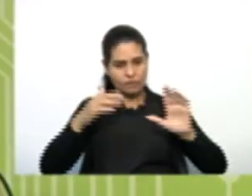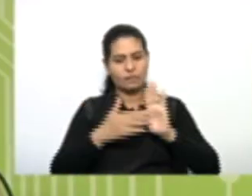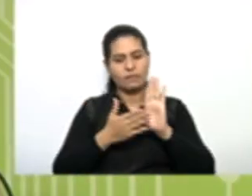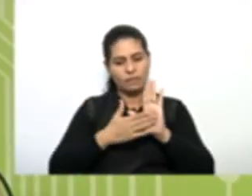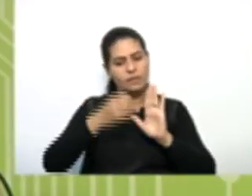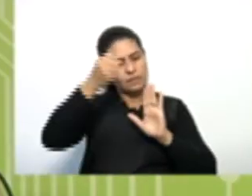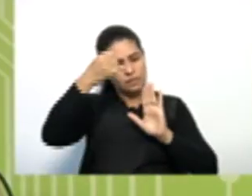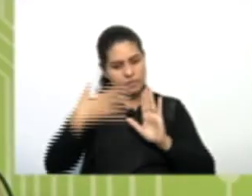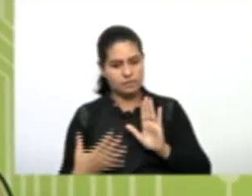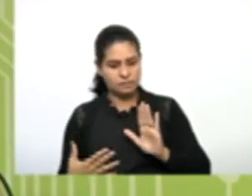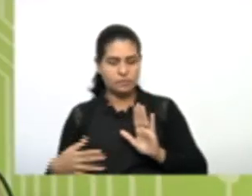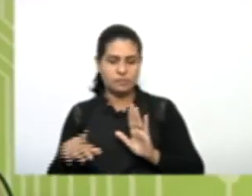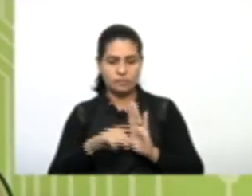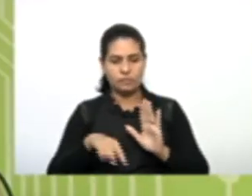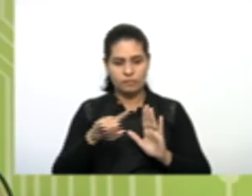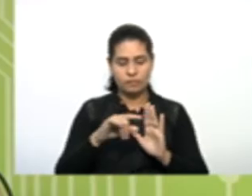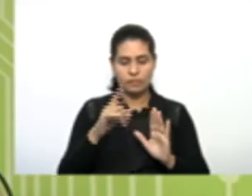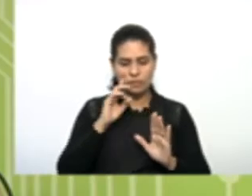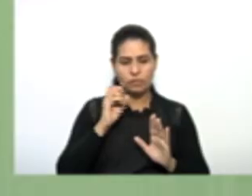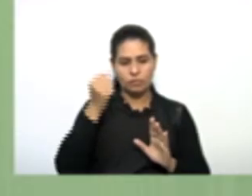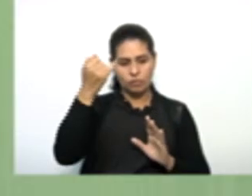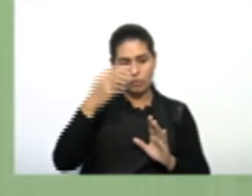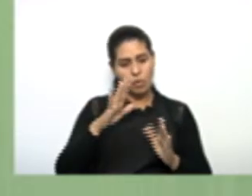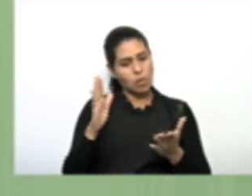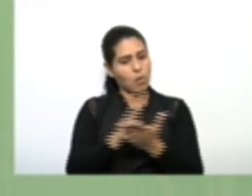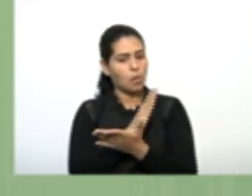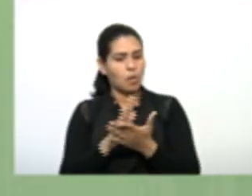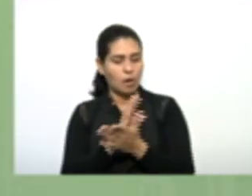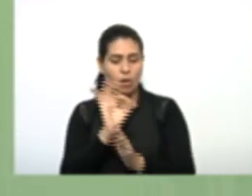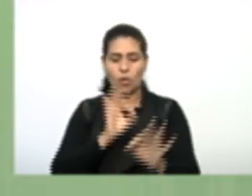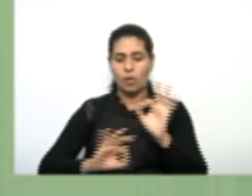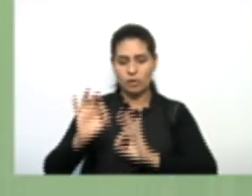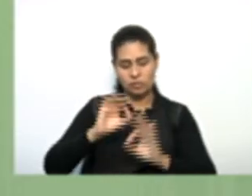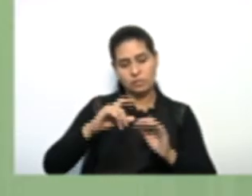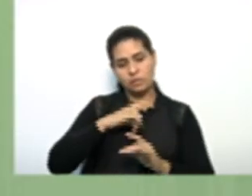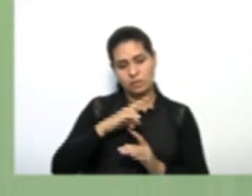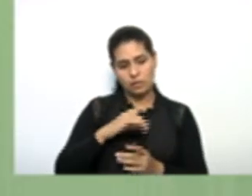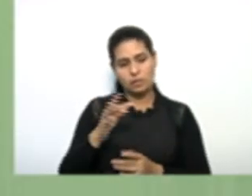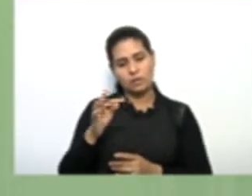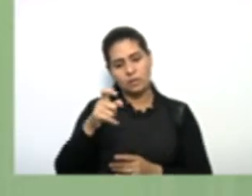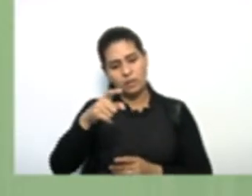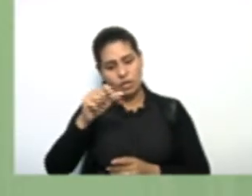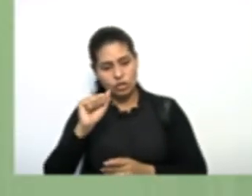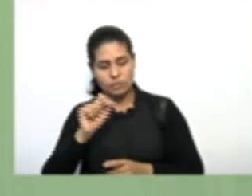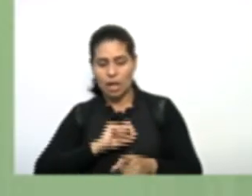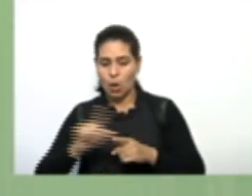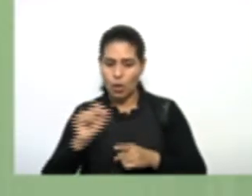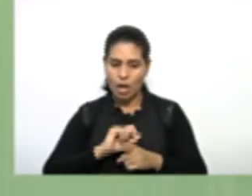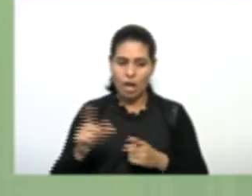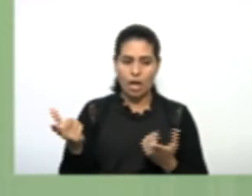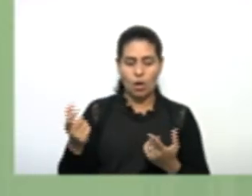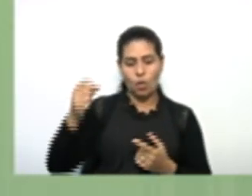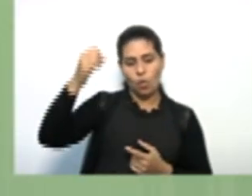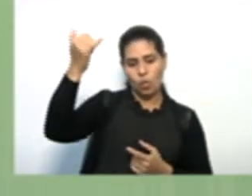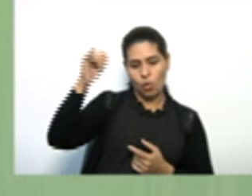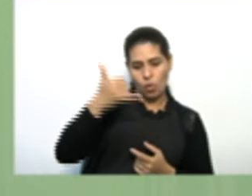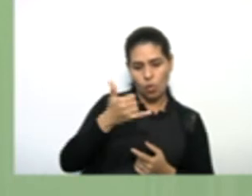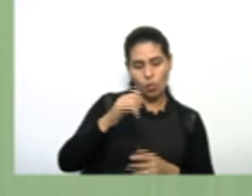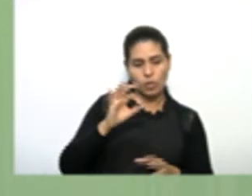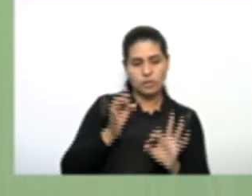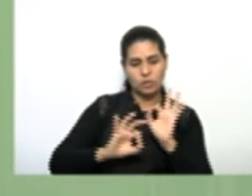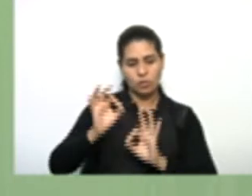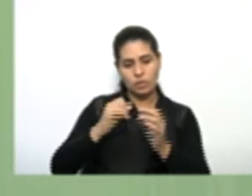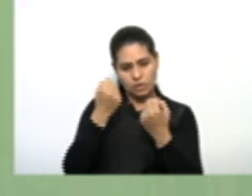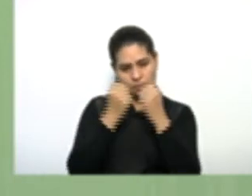professor Igor falou. A gente fala aqui no slide que, como qualquer organização, tem custos de manutenção, exemplo de aluguel, energia elétrica e